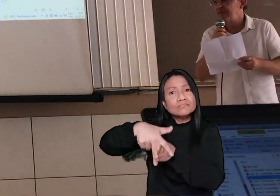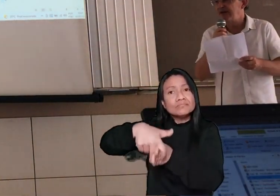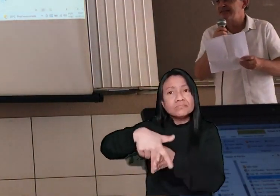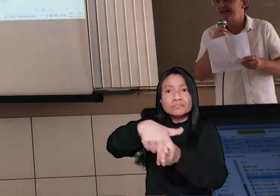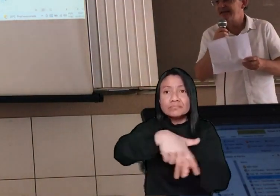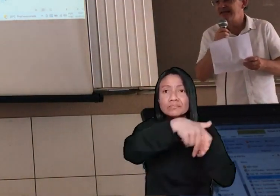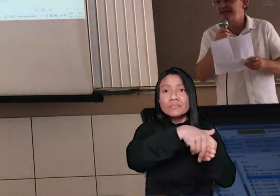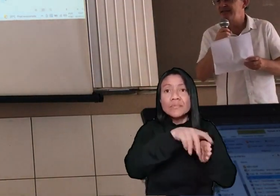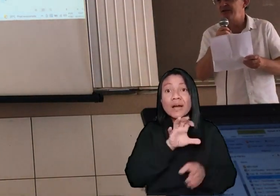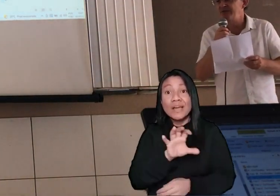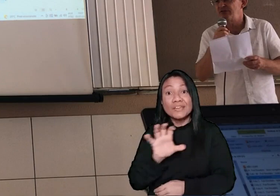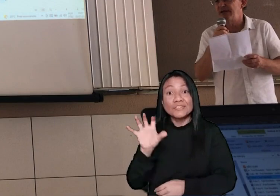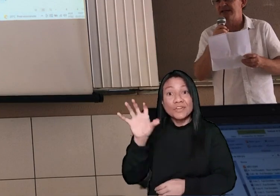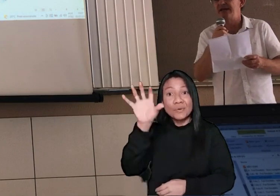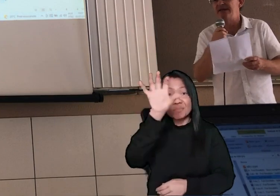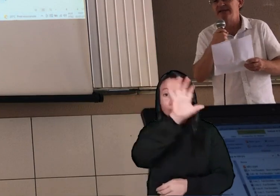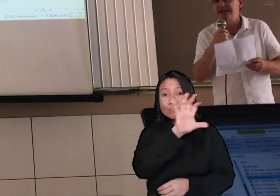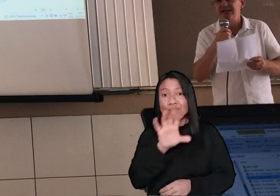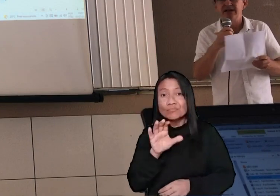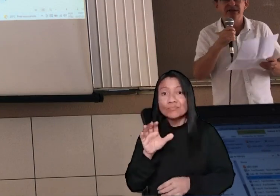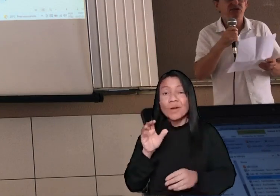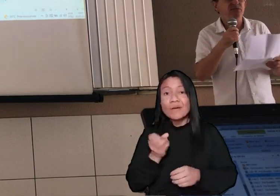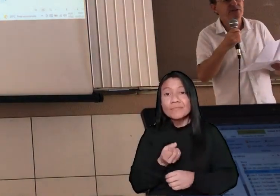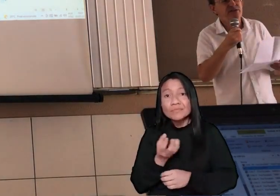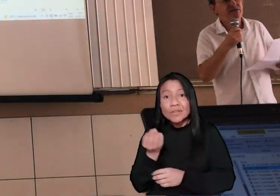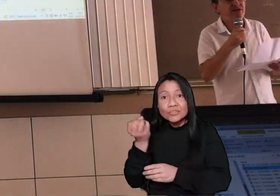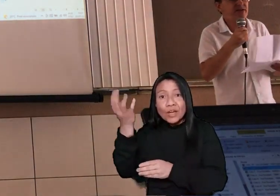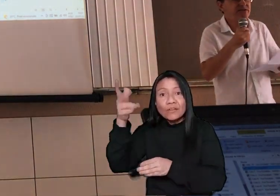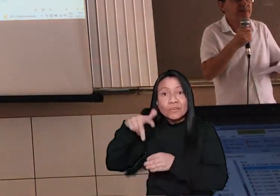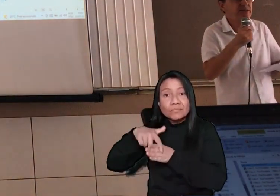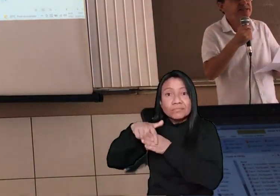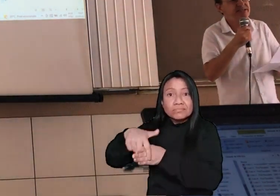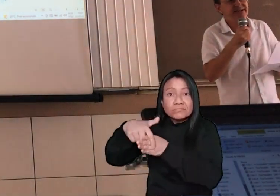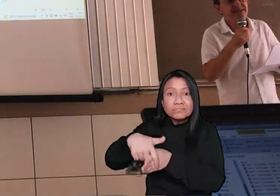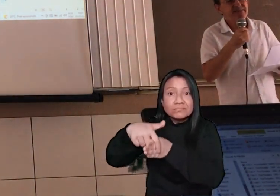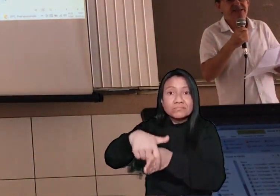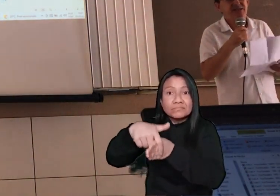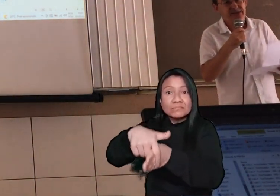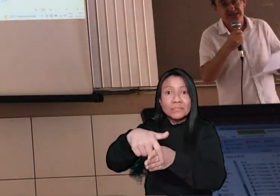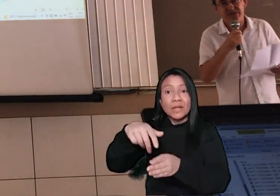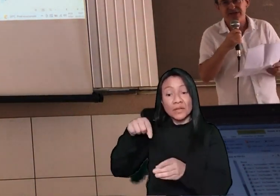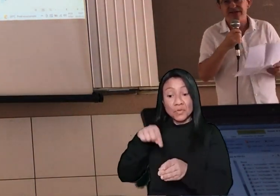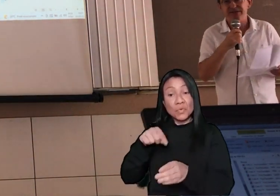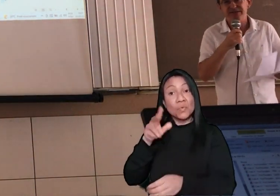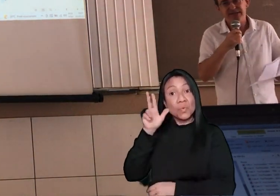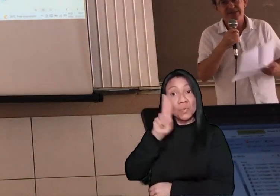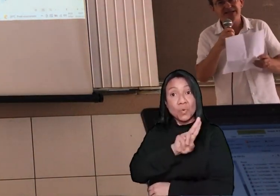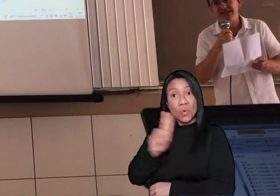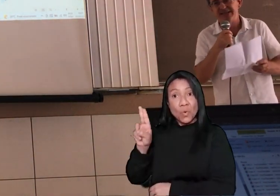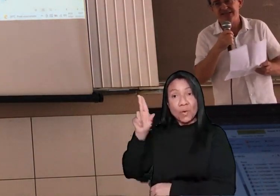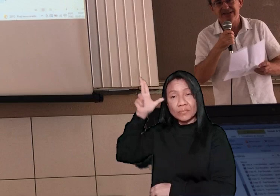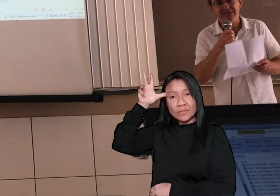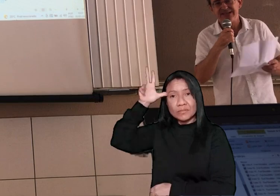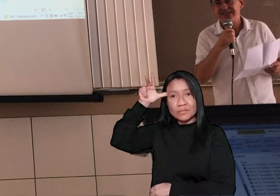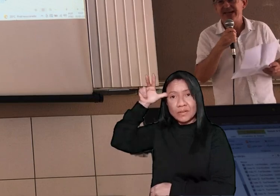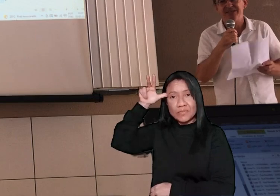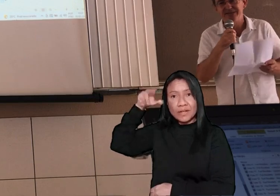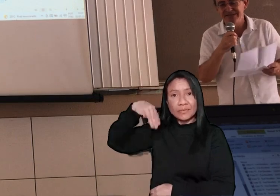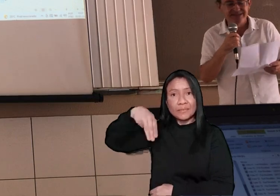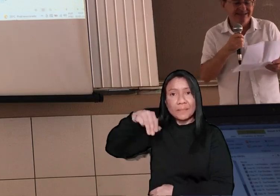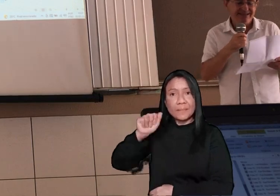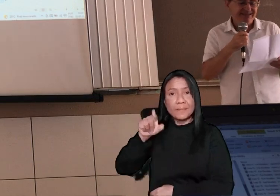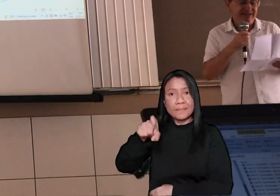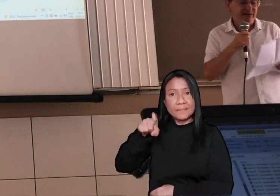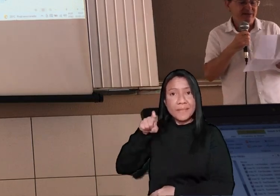que o cavalo Max entendia muito bem ele. Ele dava um assobio, o cavalo já aparecia. Mas às vezes o cavalo desaparecia, ele estava